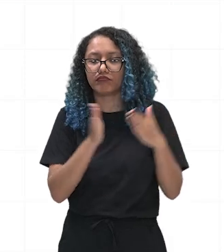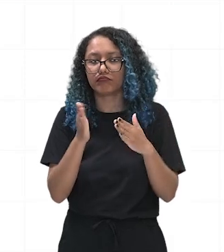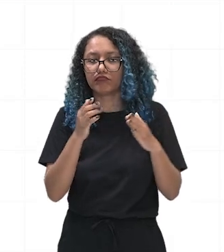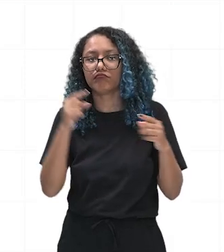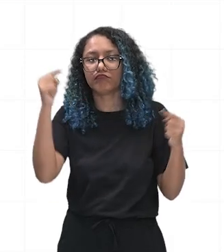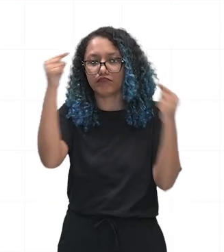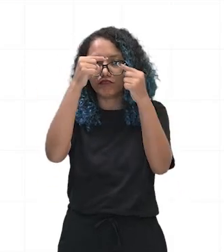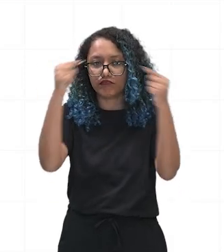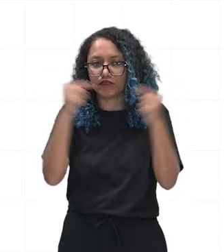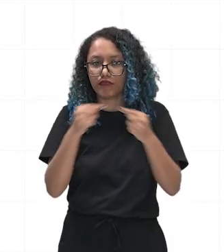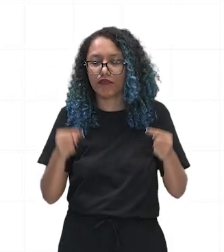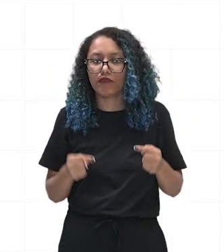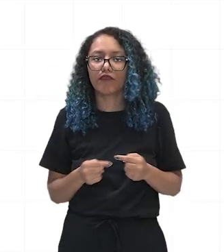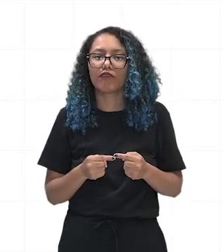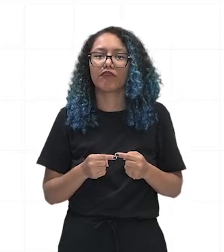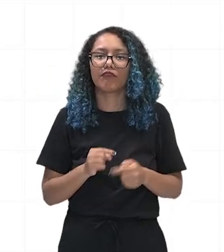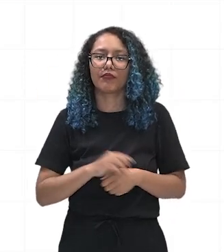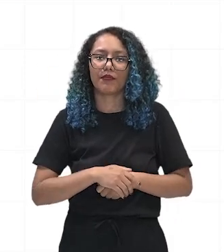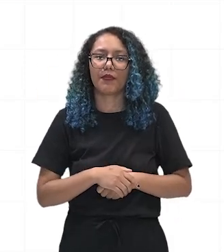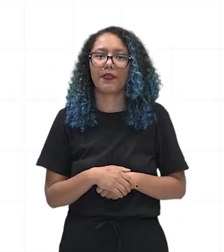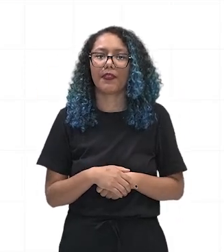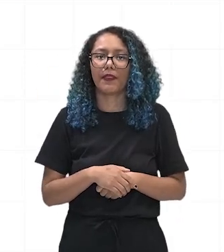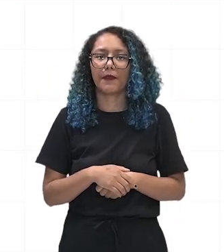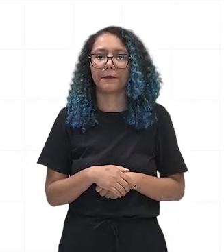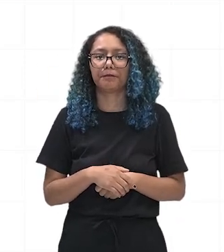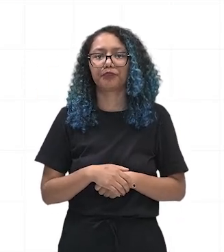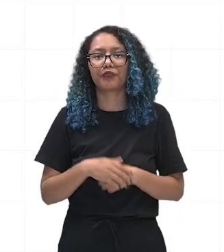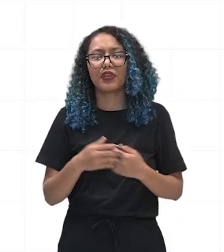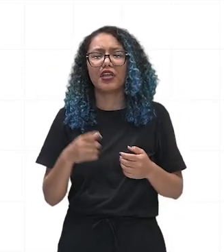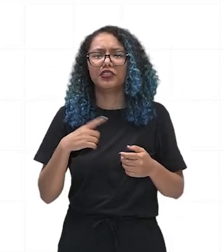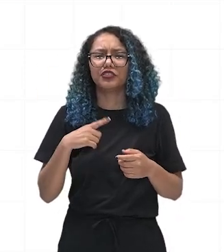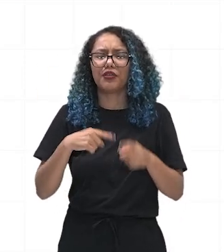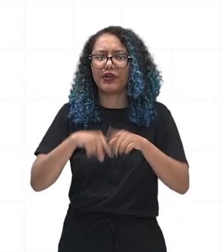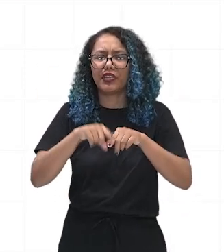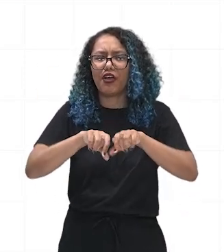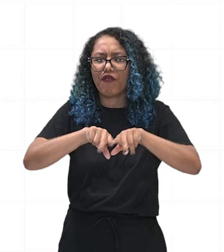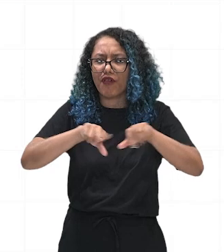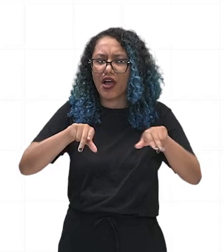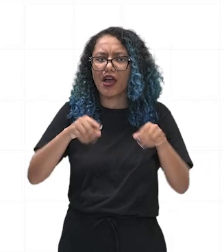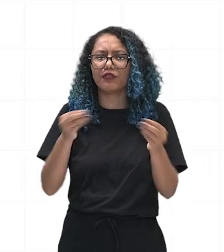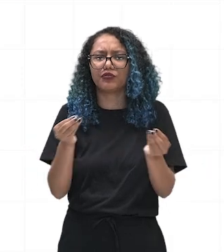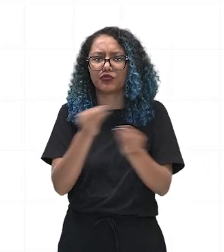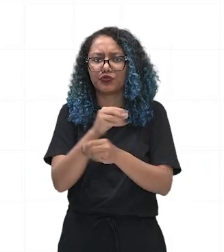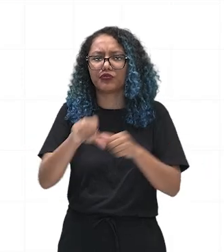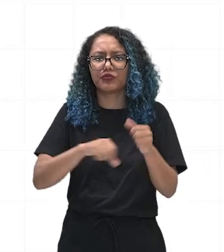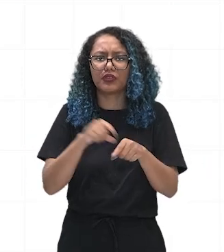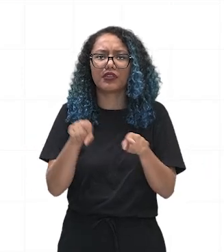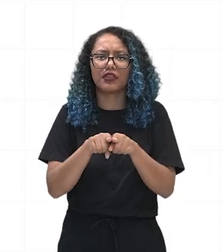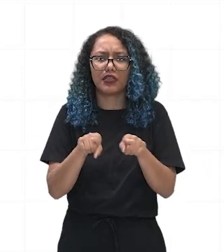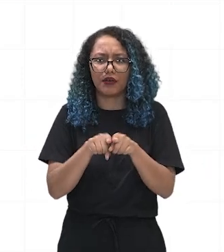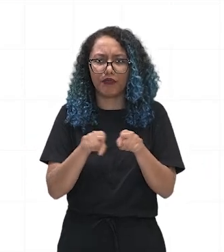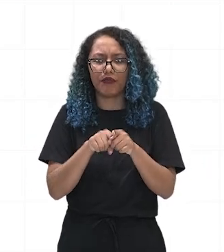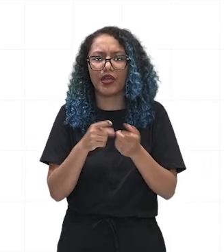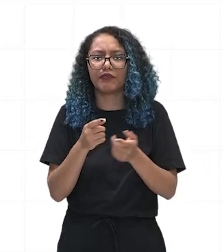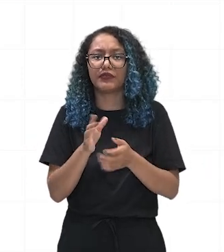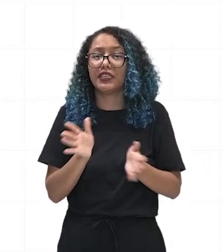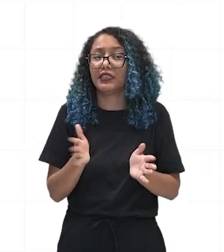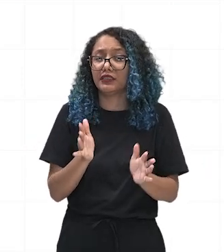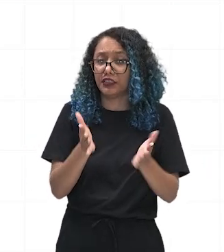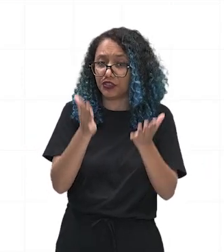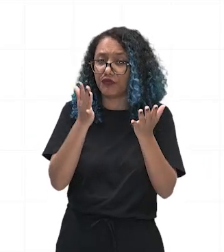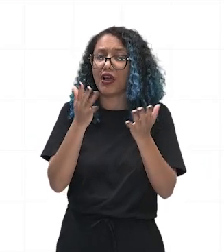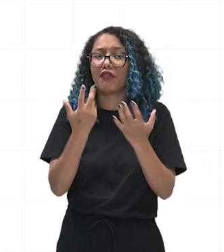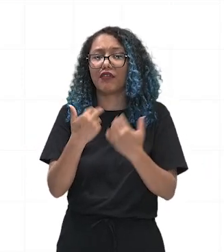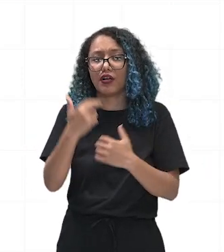seda e porcelana, ajudando também a desenvolver cidades portuárias prósperas e influenciando profundamente a